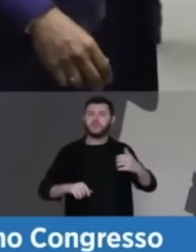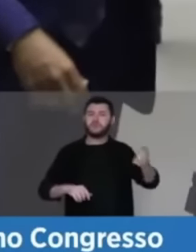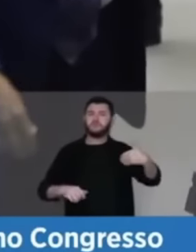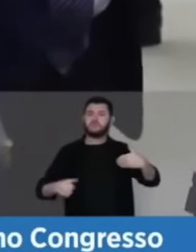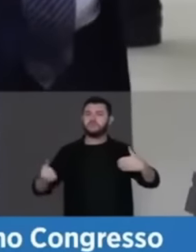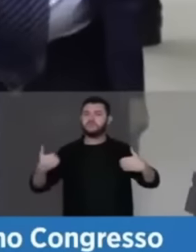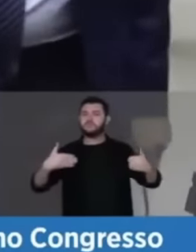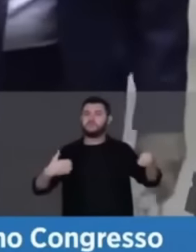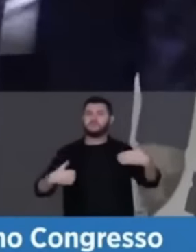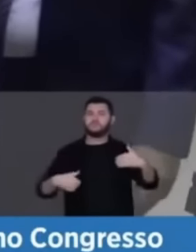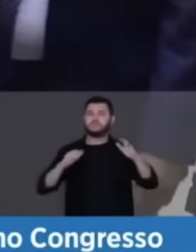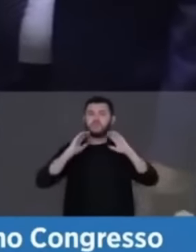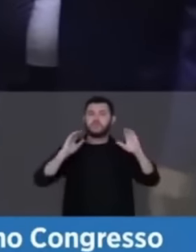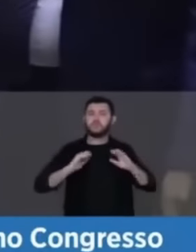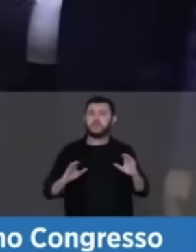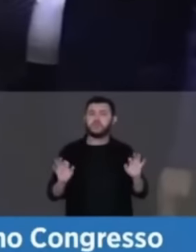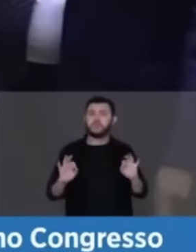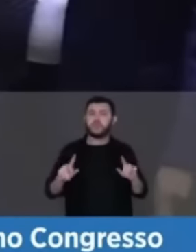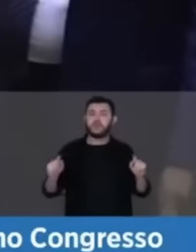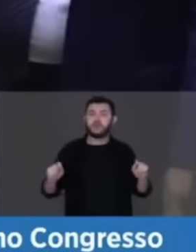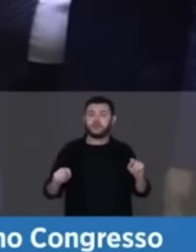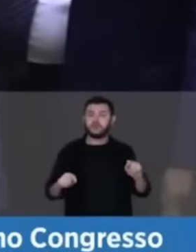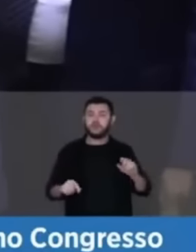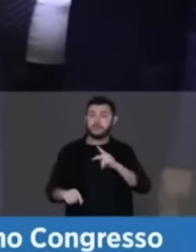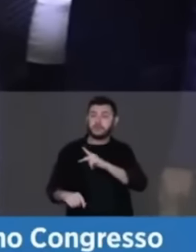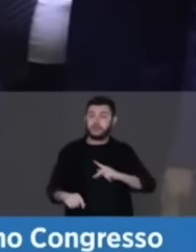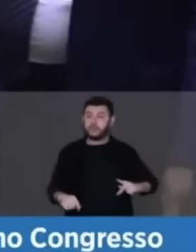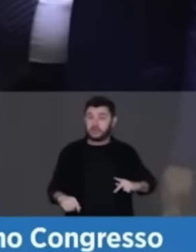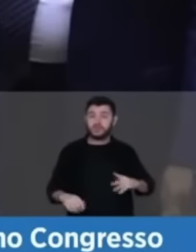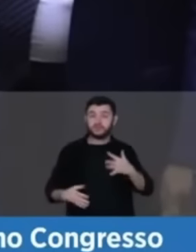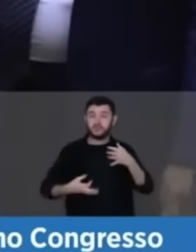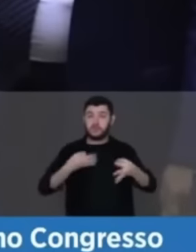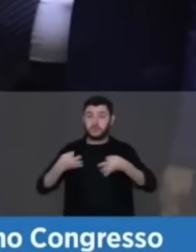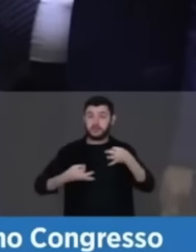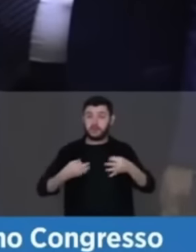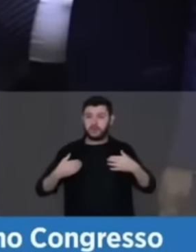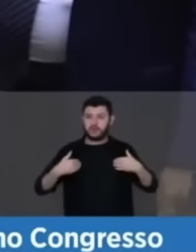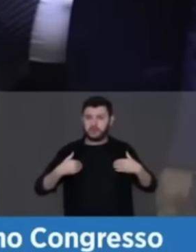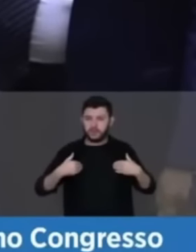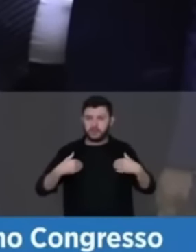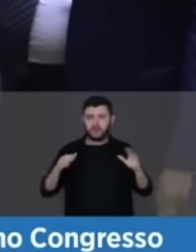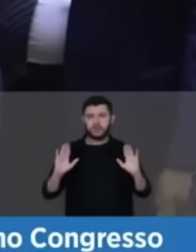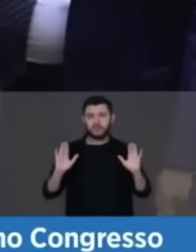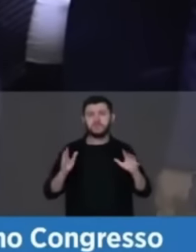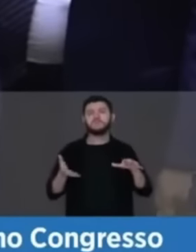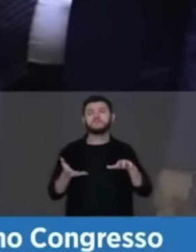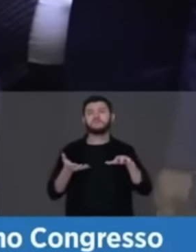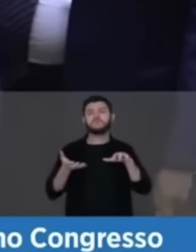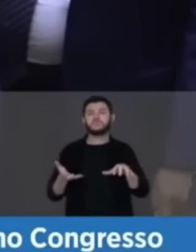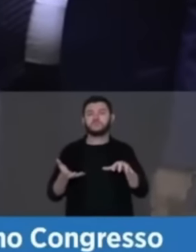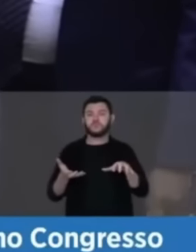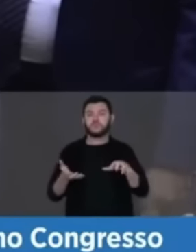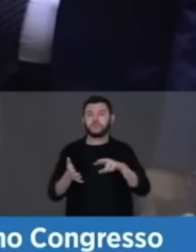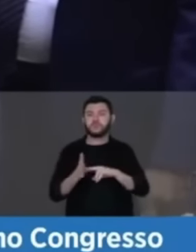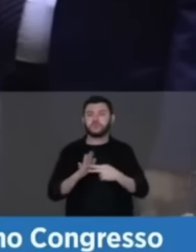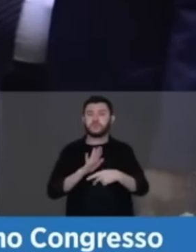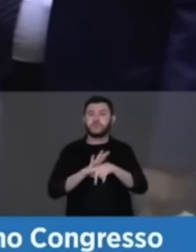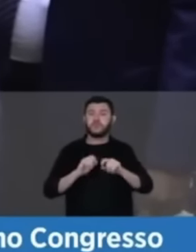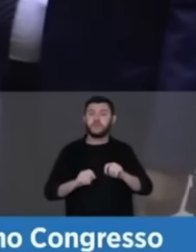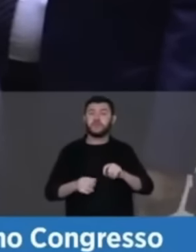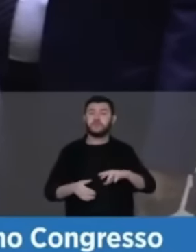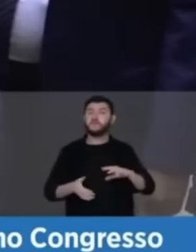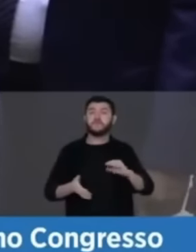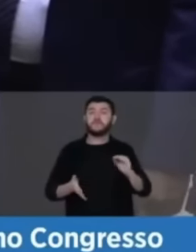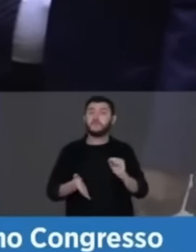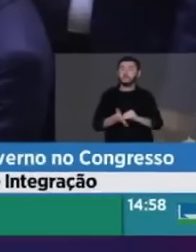Presidente eu acho que é uma manifestação que não é só minha tem que ser do plenário do congresso nacional é um desagravo em apoio a vossa excelência